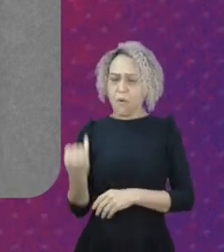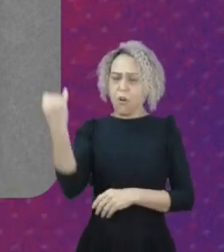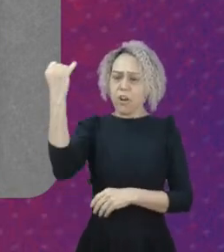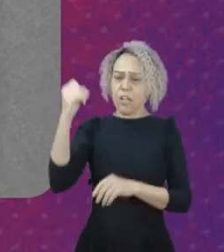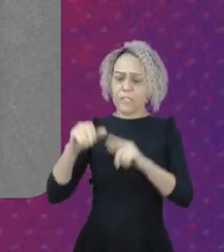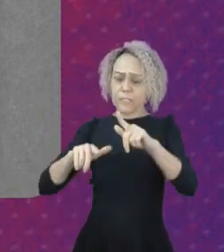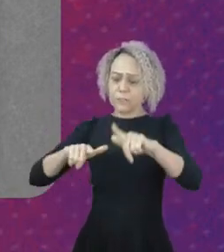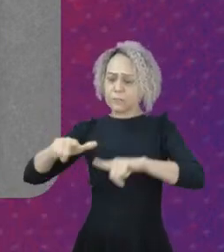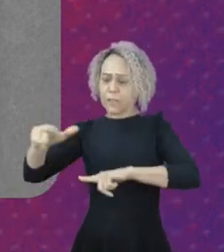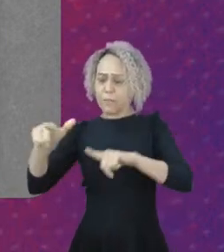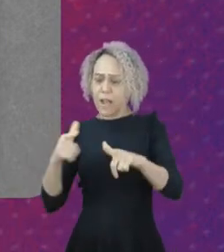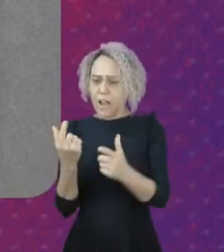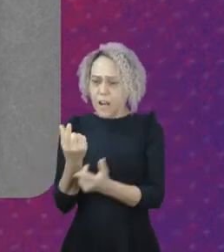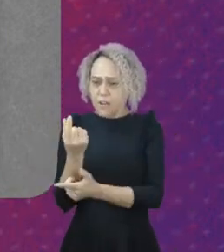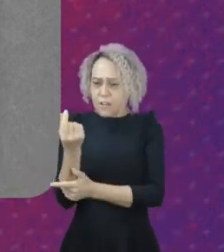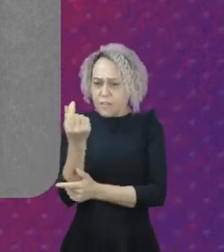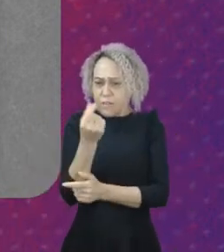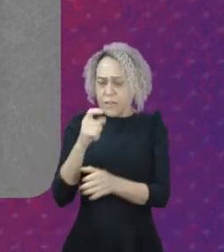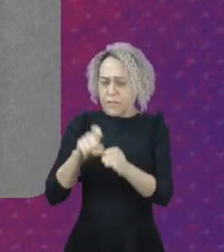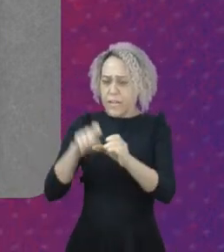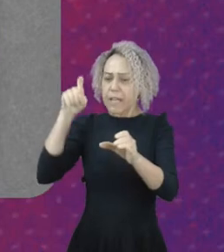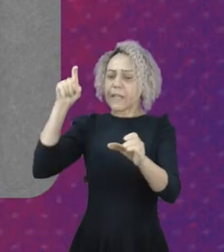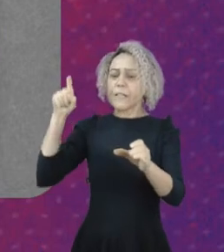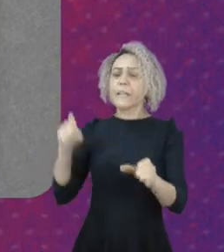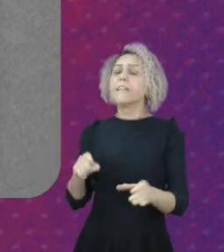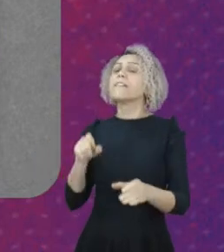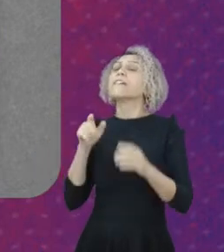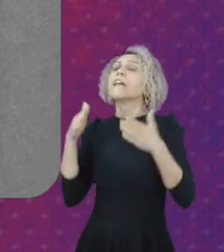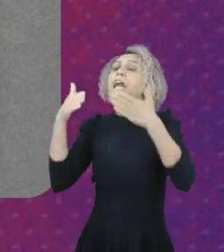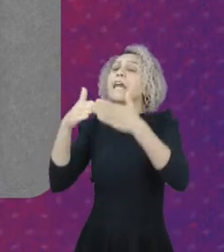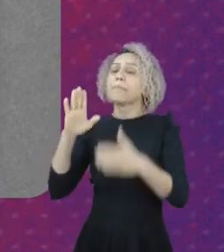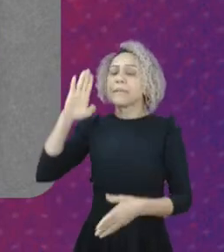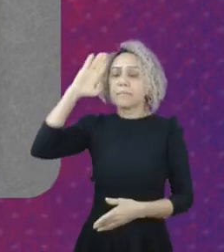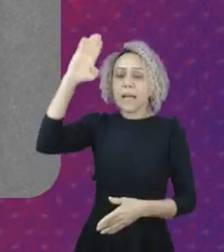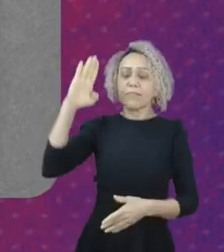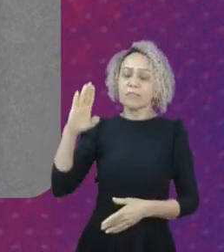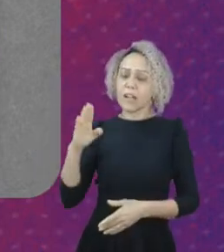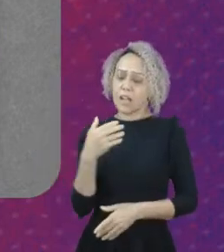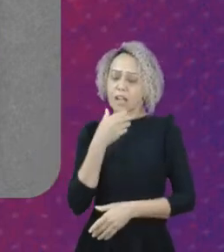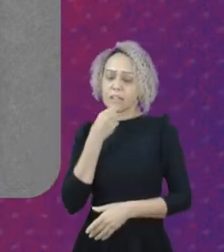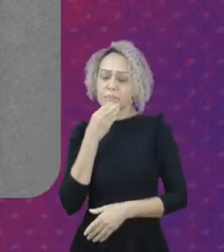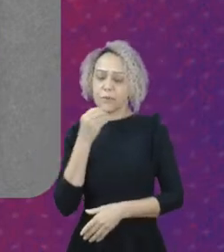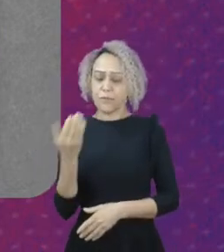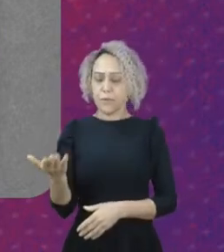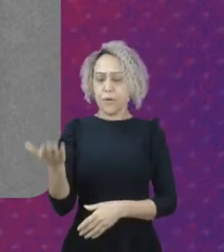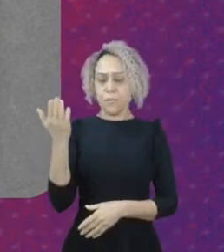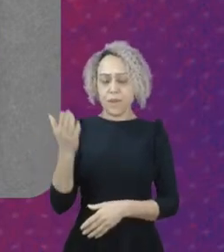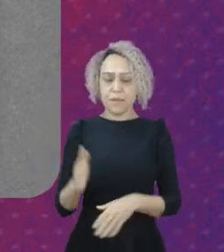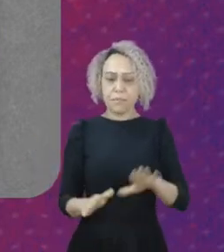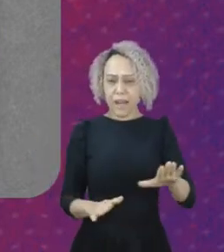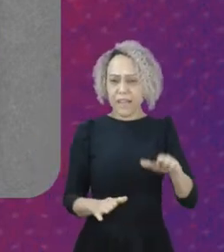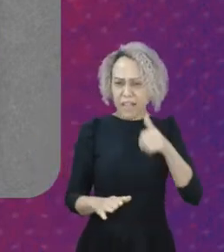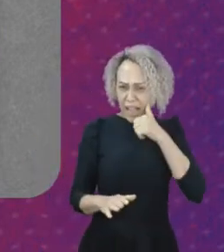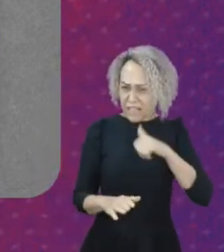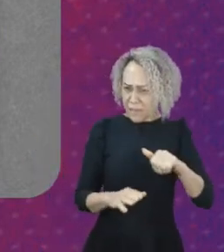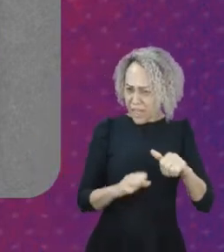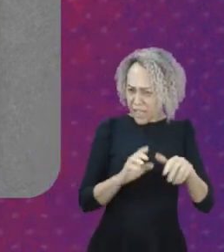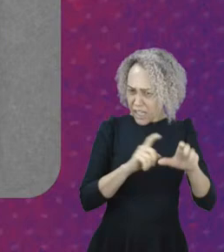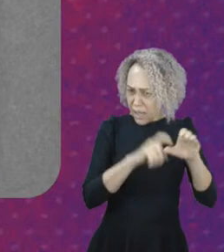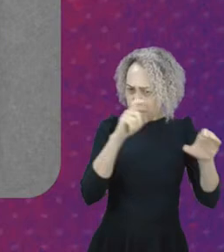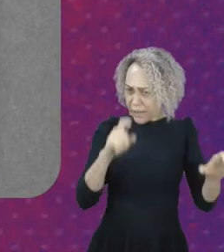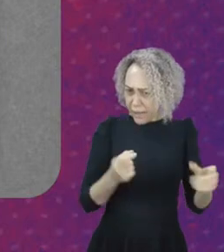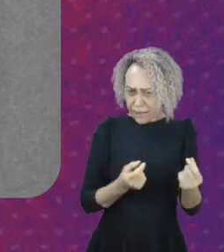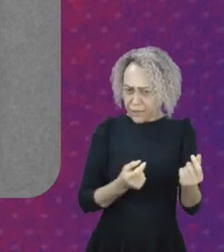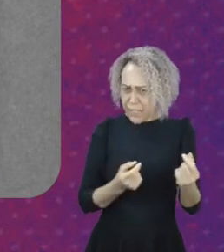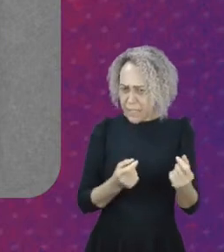independência financeira fosse algo muito determinante para eles e não tão determinante para as nossas meninas. Na verdade, as meninas